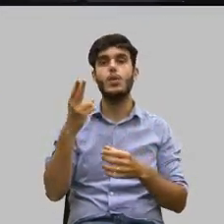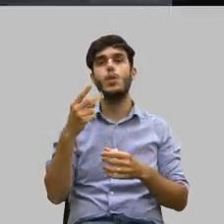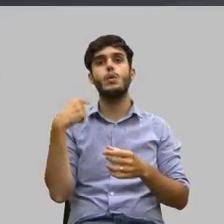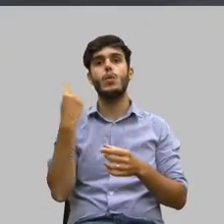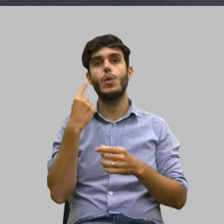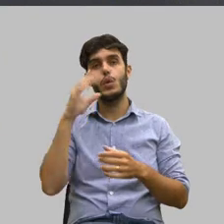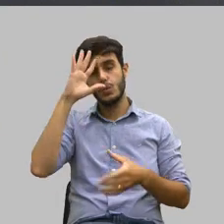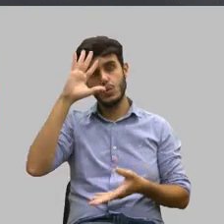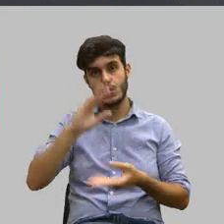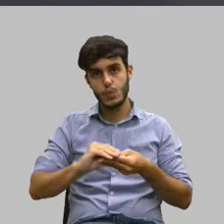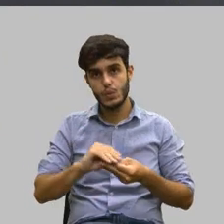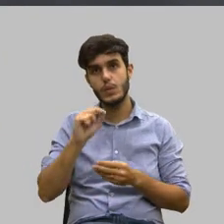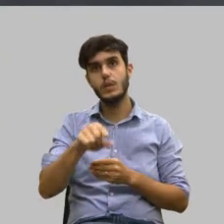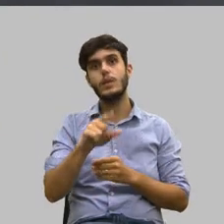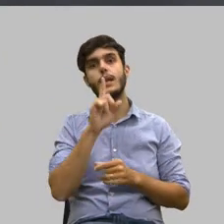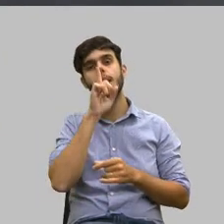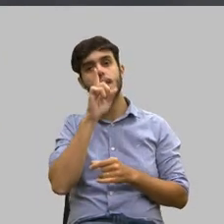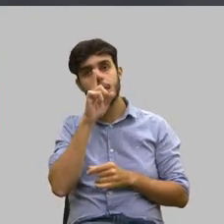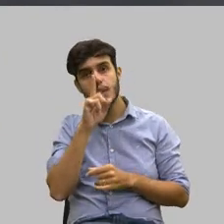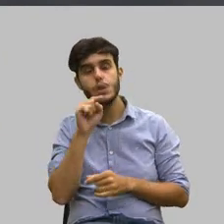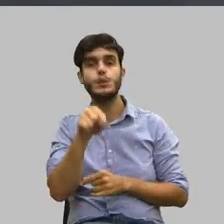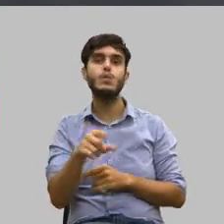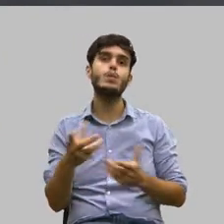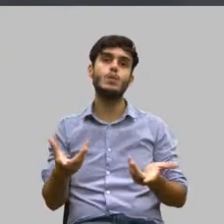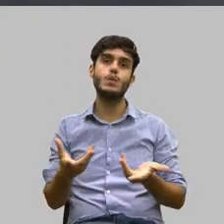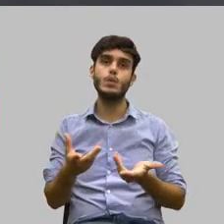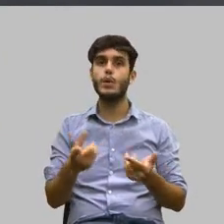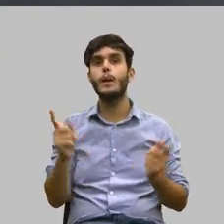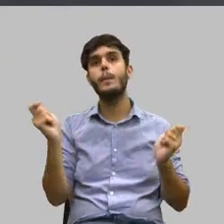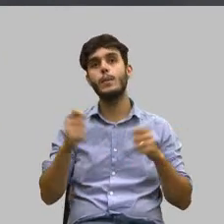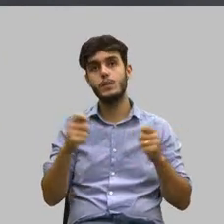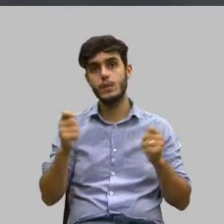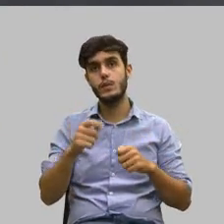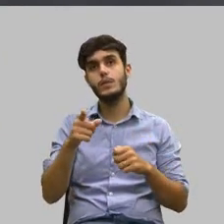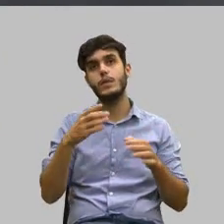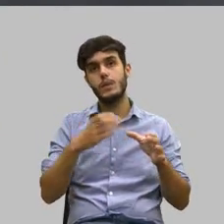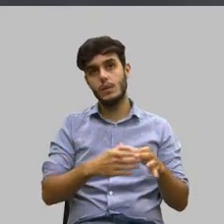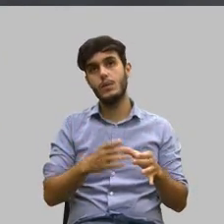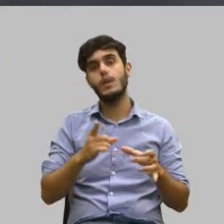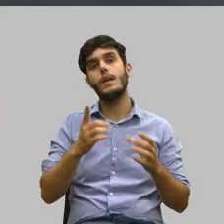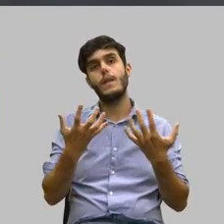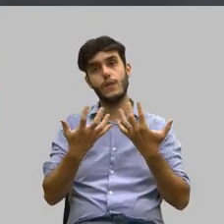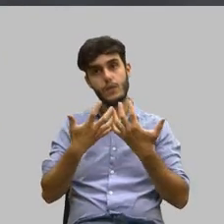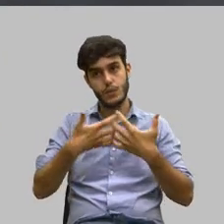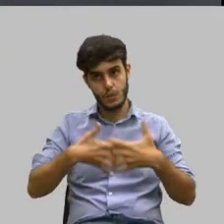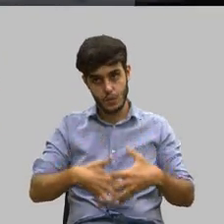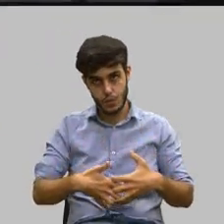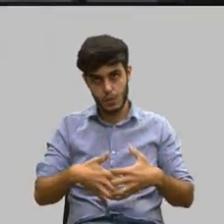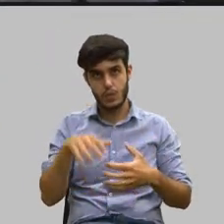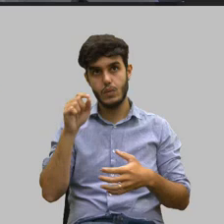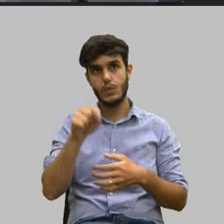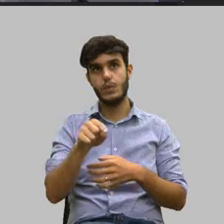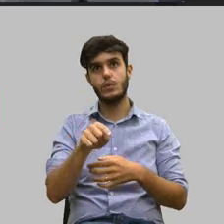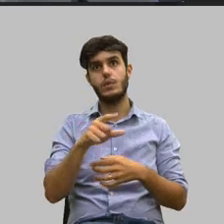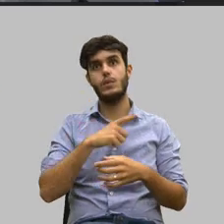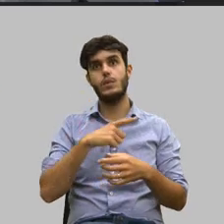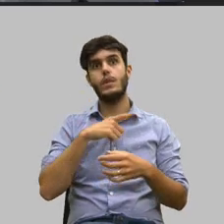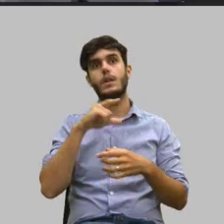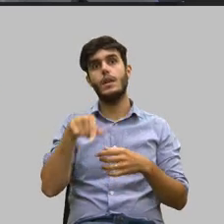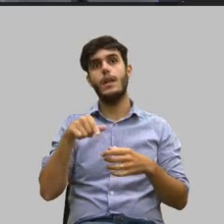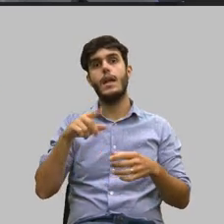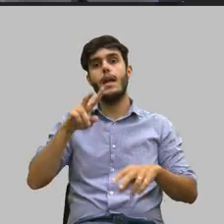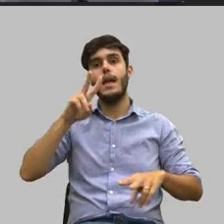concluir um risco iminente então é possível que a Cidade Administrativa funcione sem uma interdição que